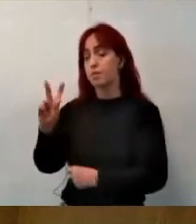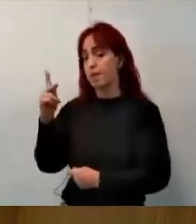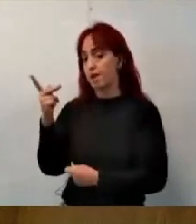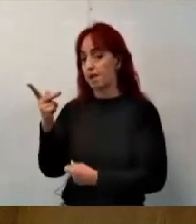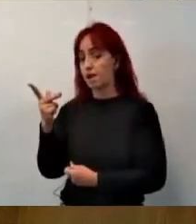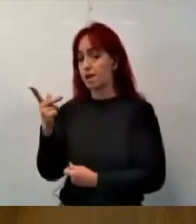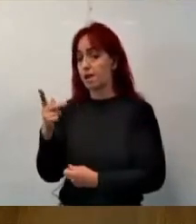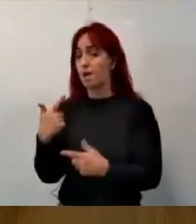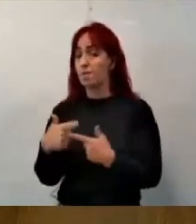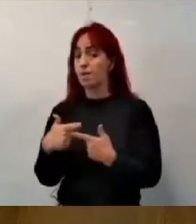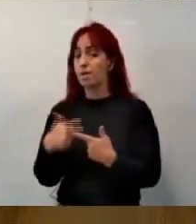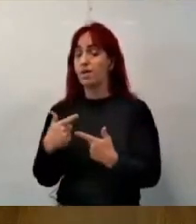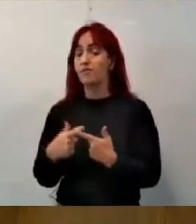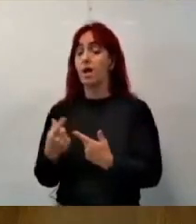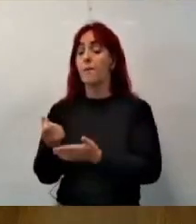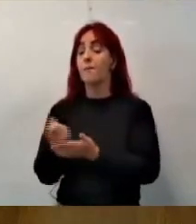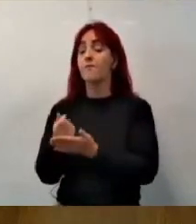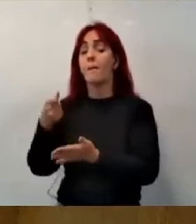quatro